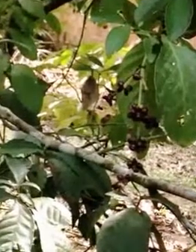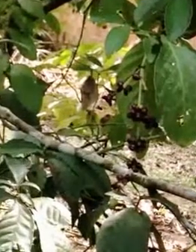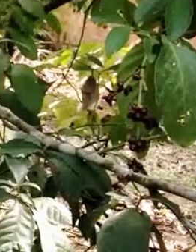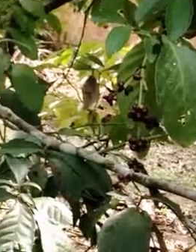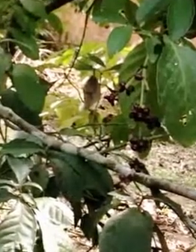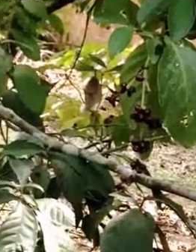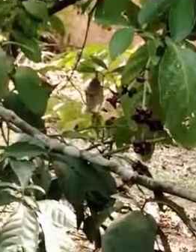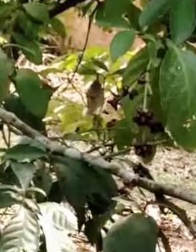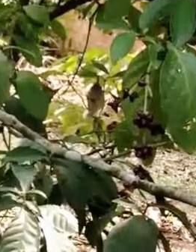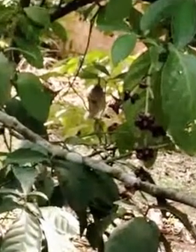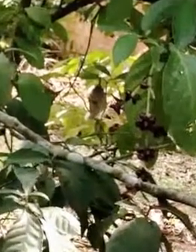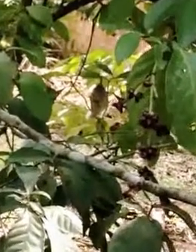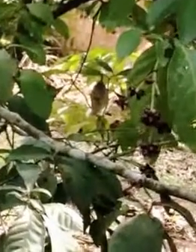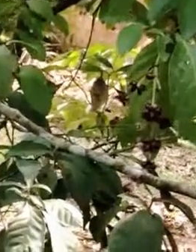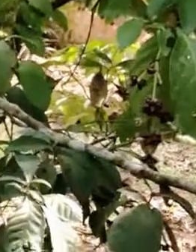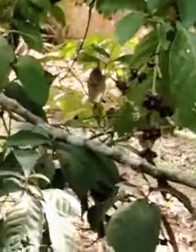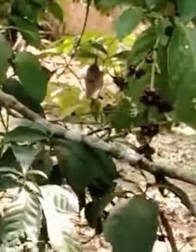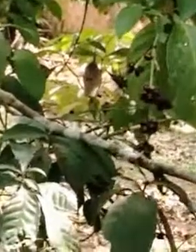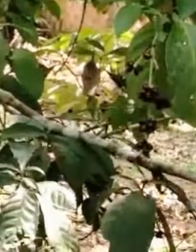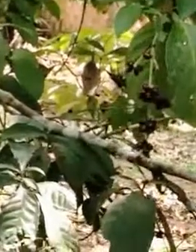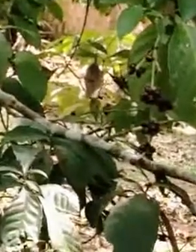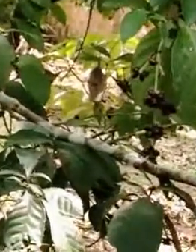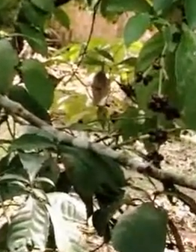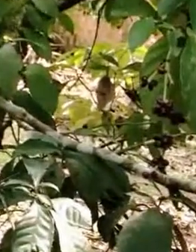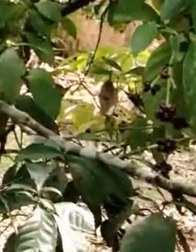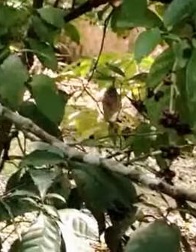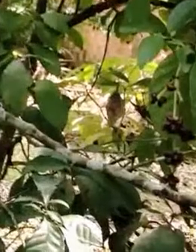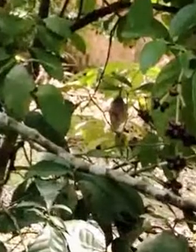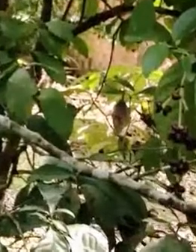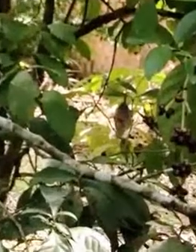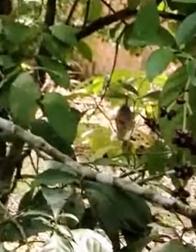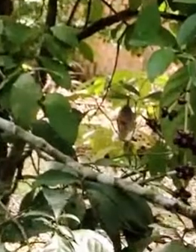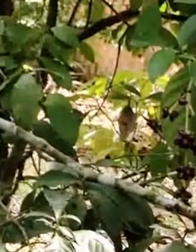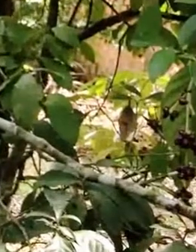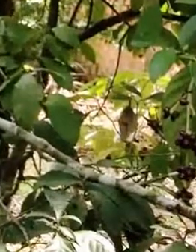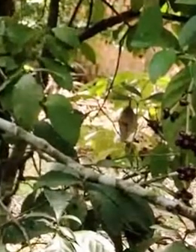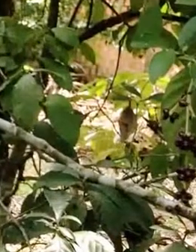coração. Quando ela me